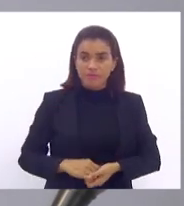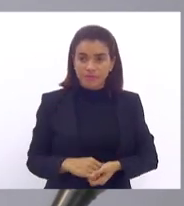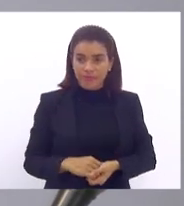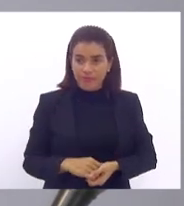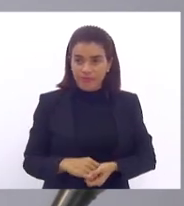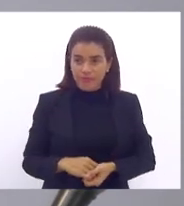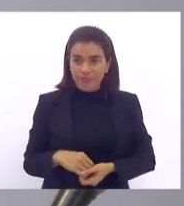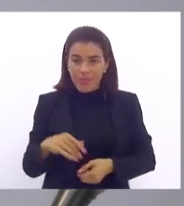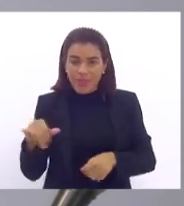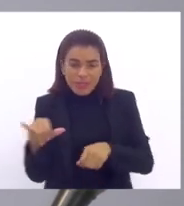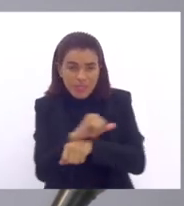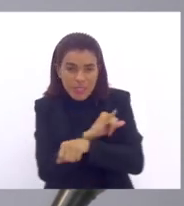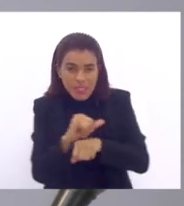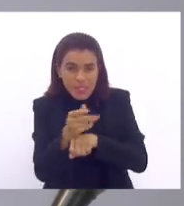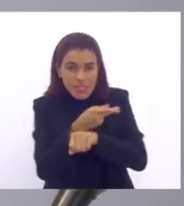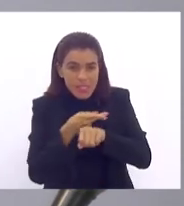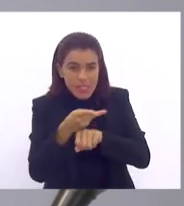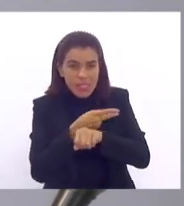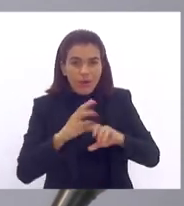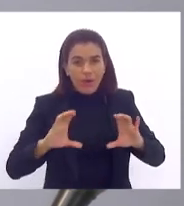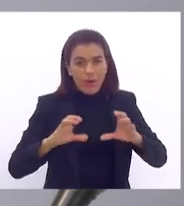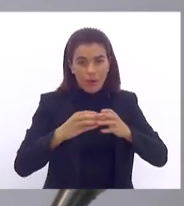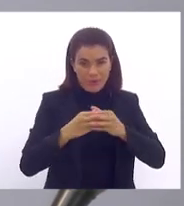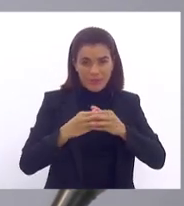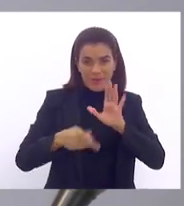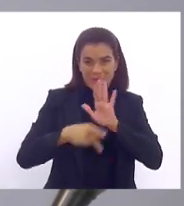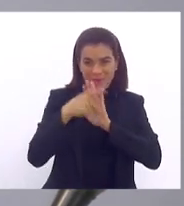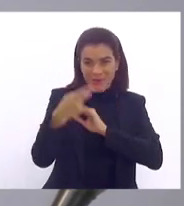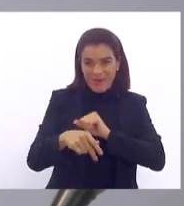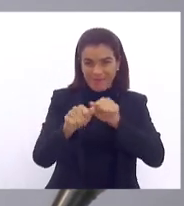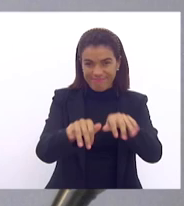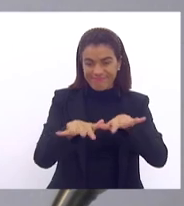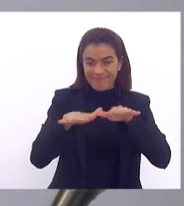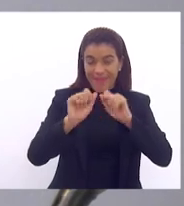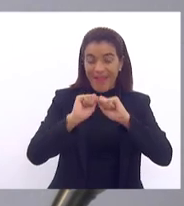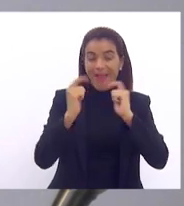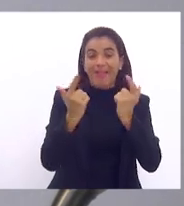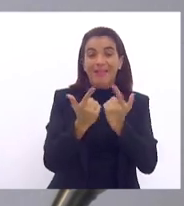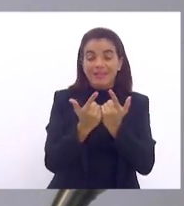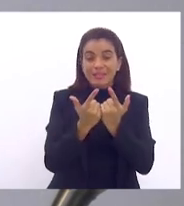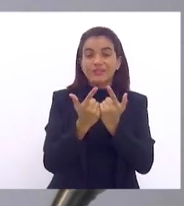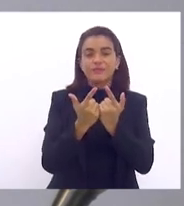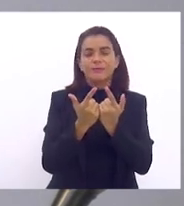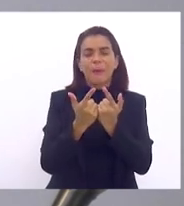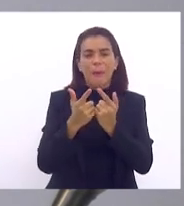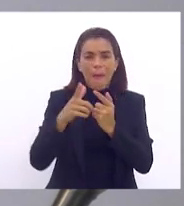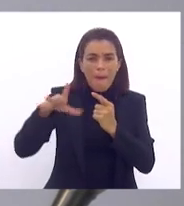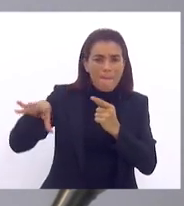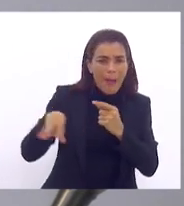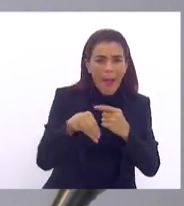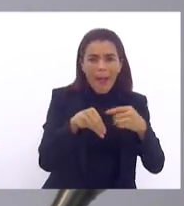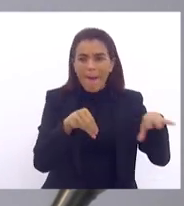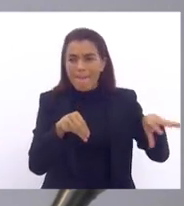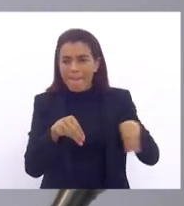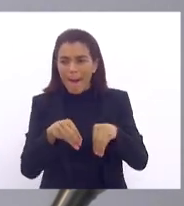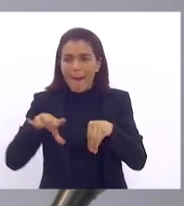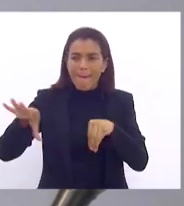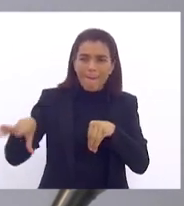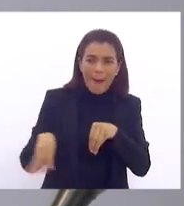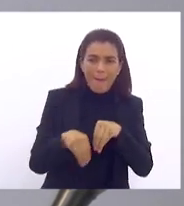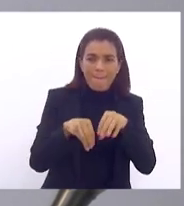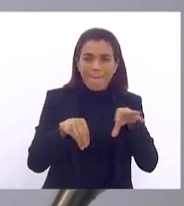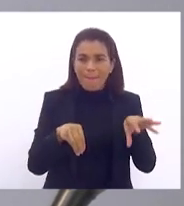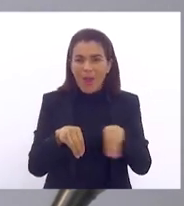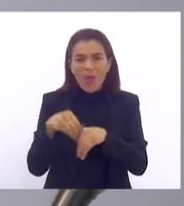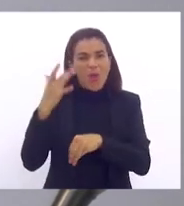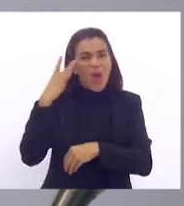procurou numa numa comissão aqui interna juntar todo um feito deu